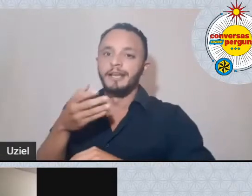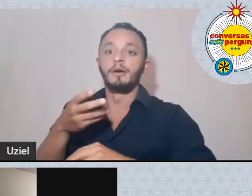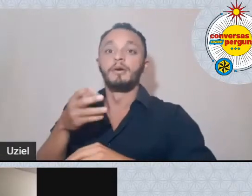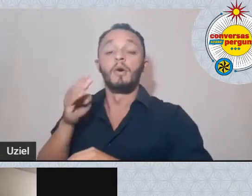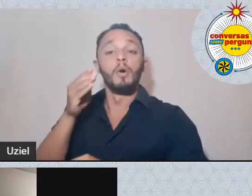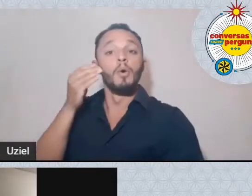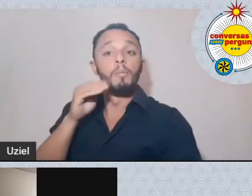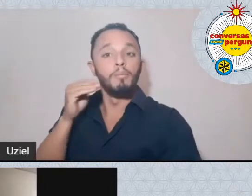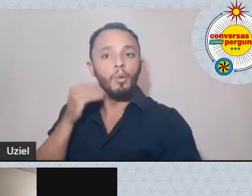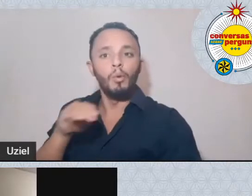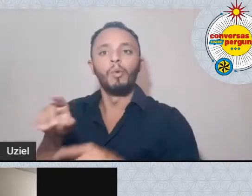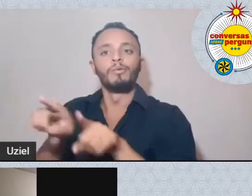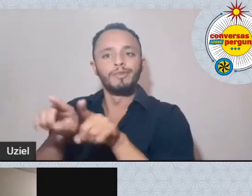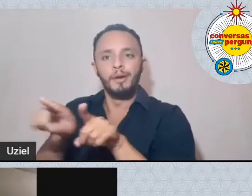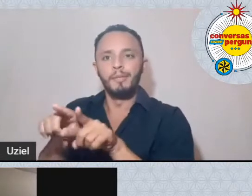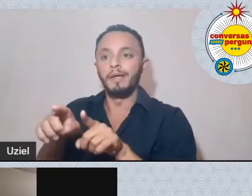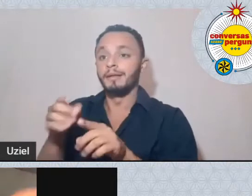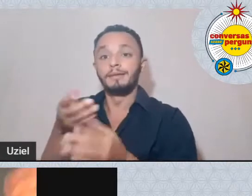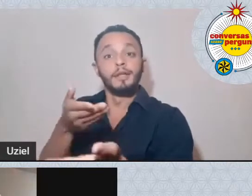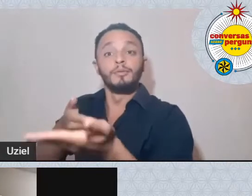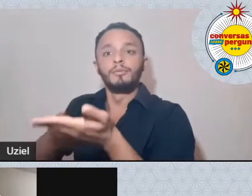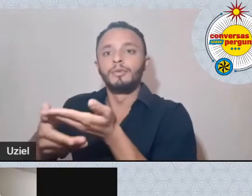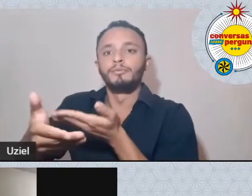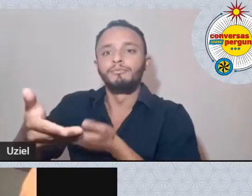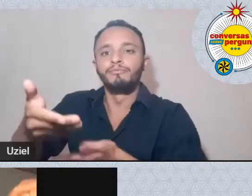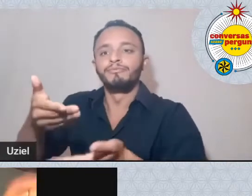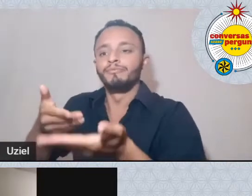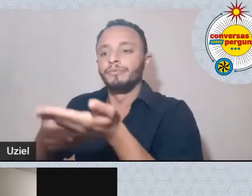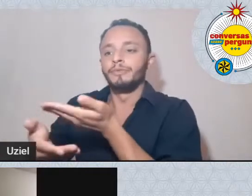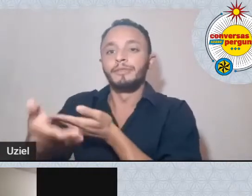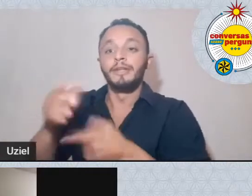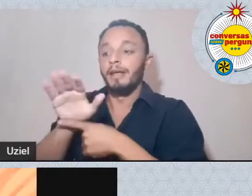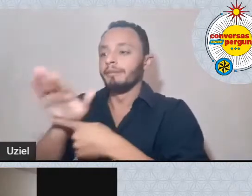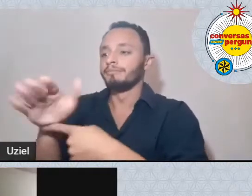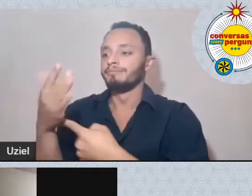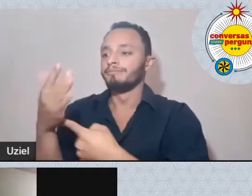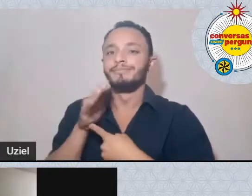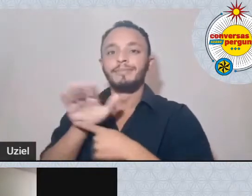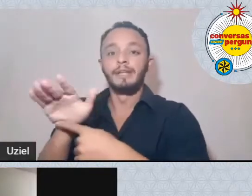momento, está em todo mundo que consegue sair um pouco de si.